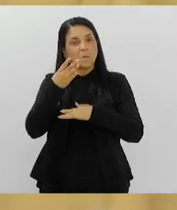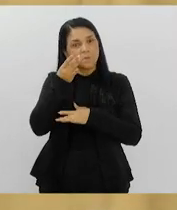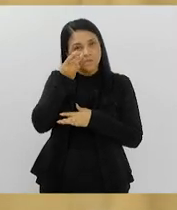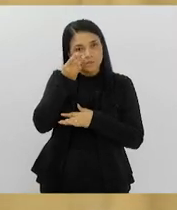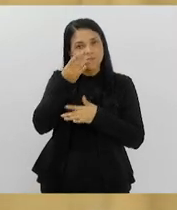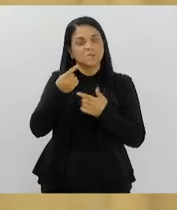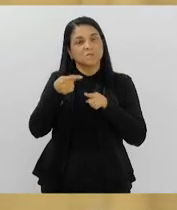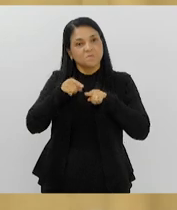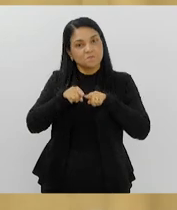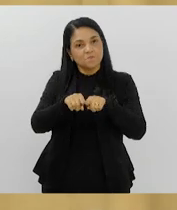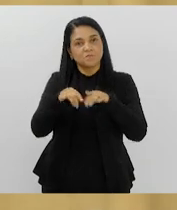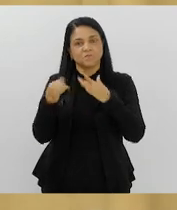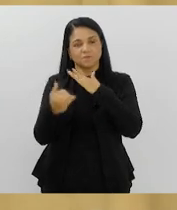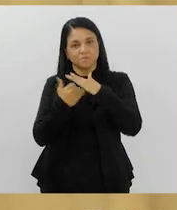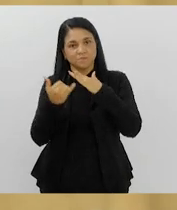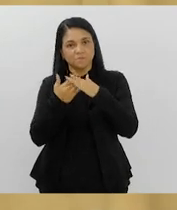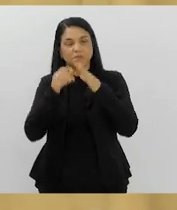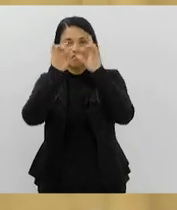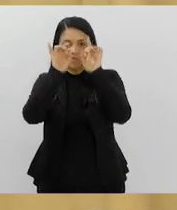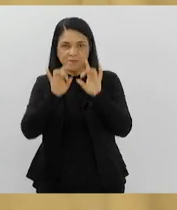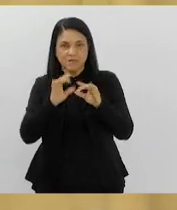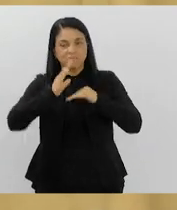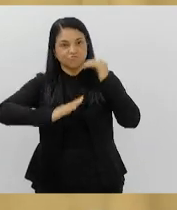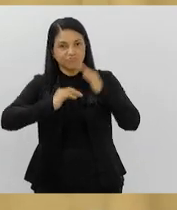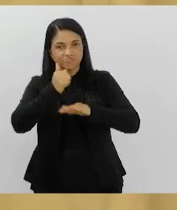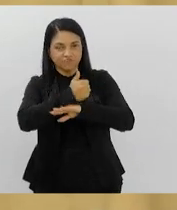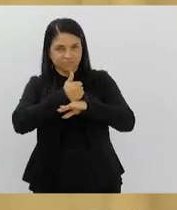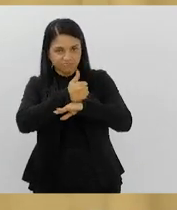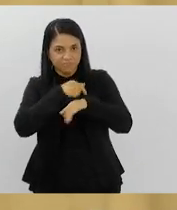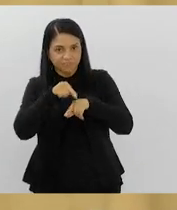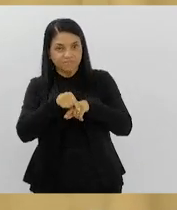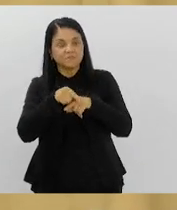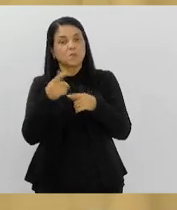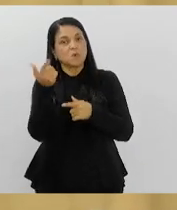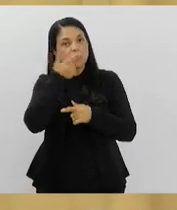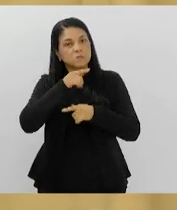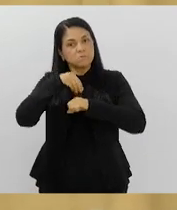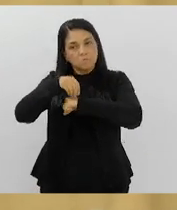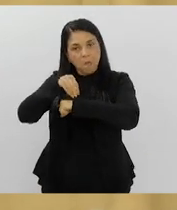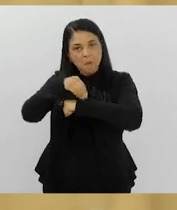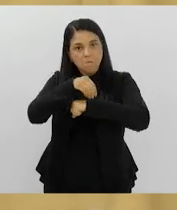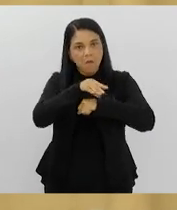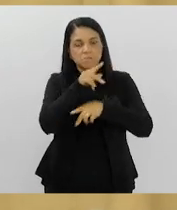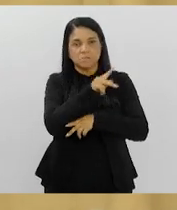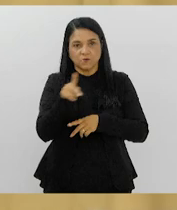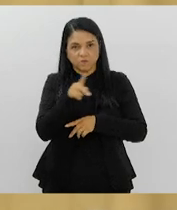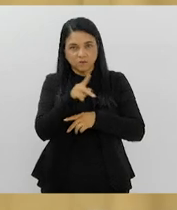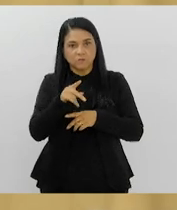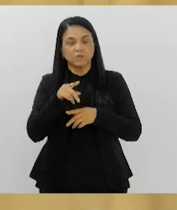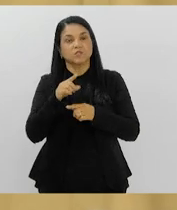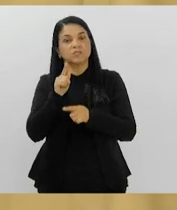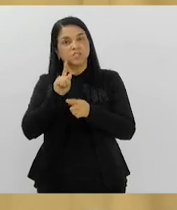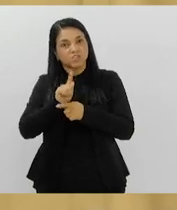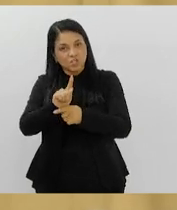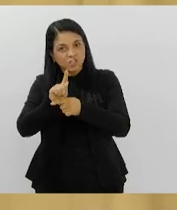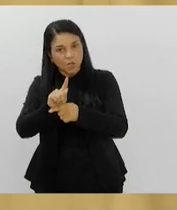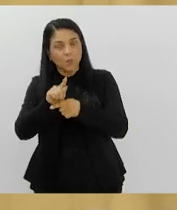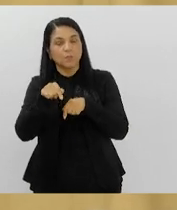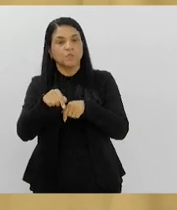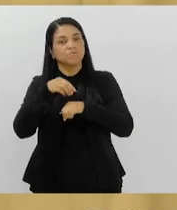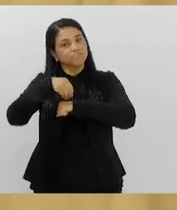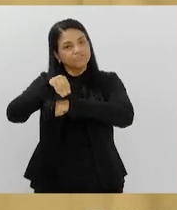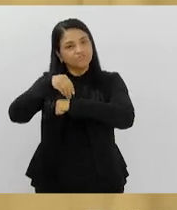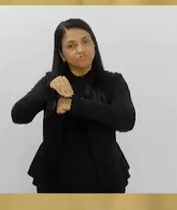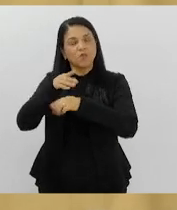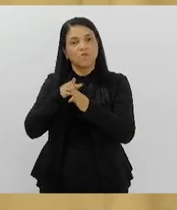parceiros institucionais, com especialistas da temática, para poder passar para esses professores, passar para a gestão e que seja umas